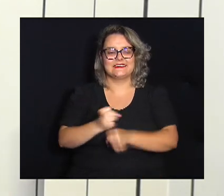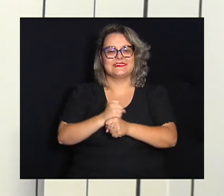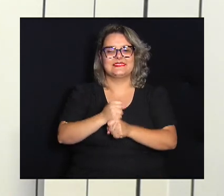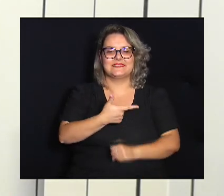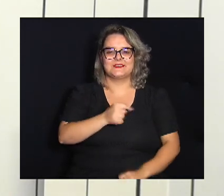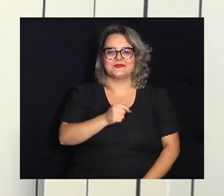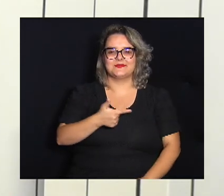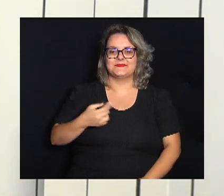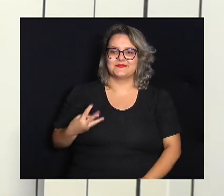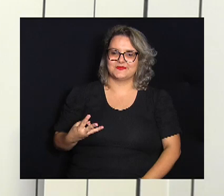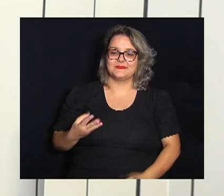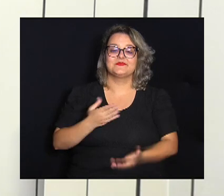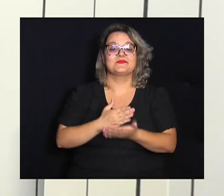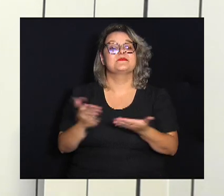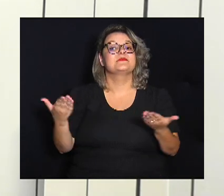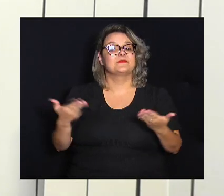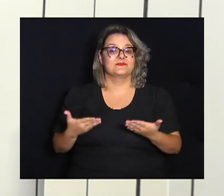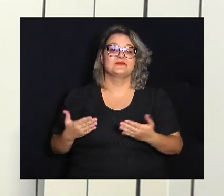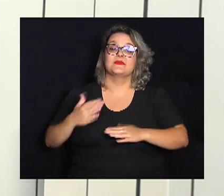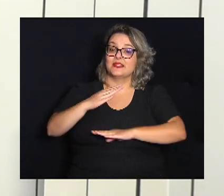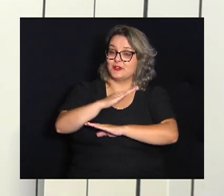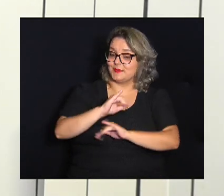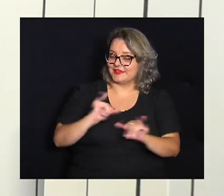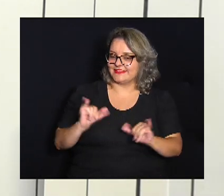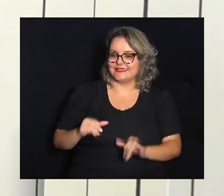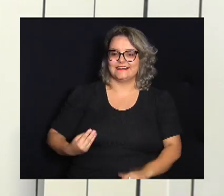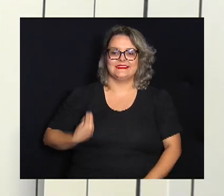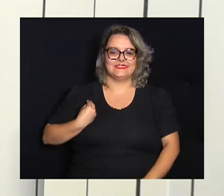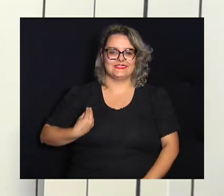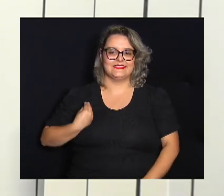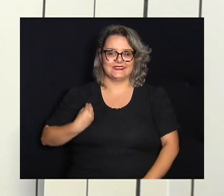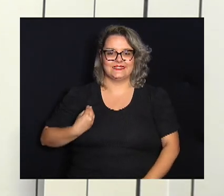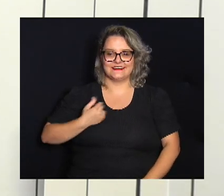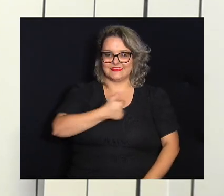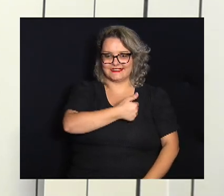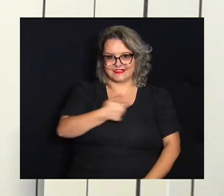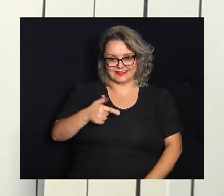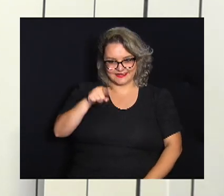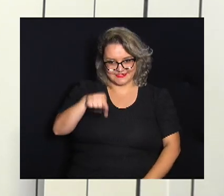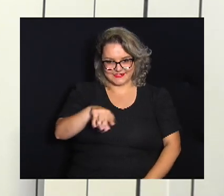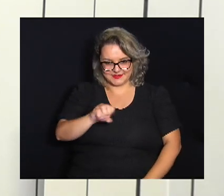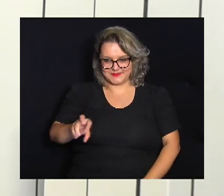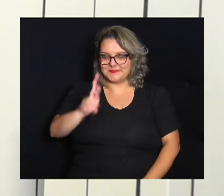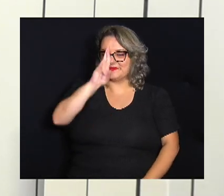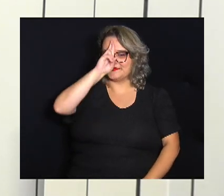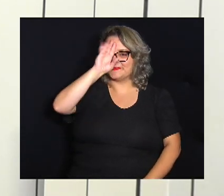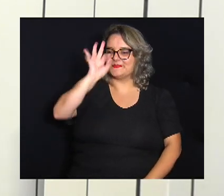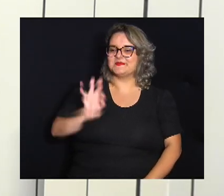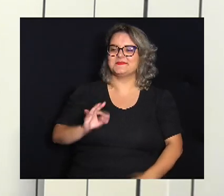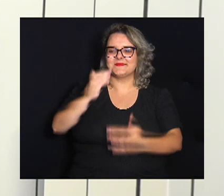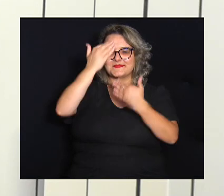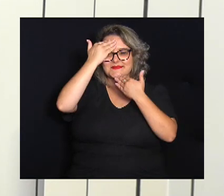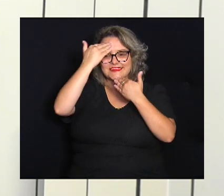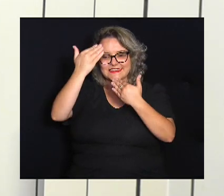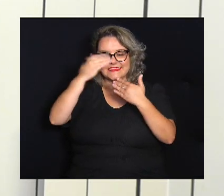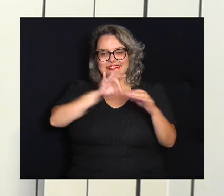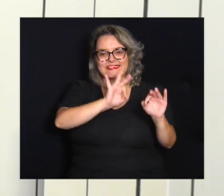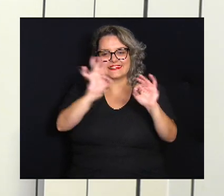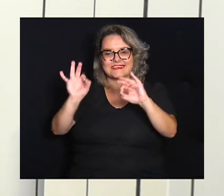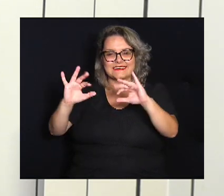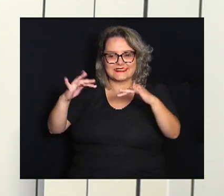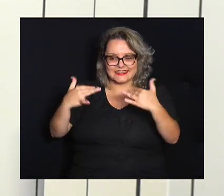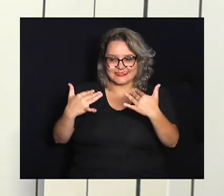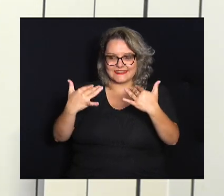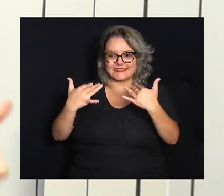2023. Inicia agora o Câmara Notícia ao vivo, meio-dia em ponto. Muito obrigado pela sua companhia, pela